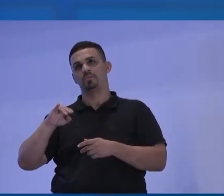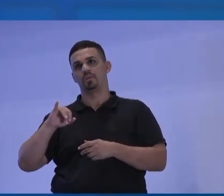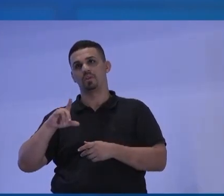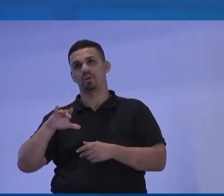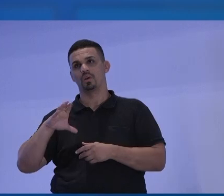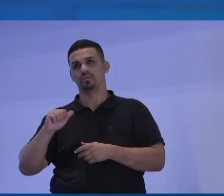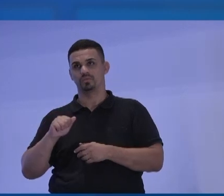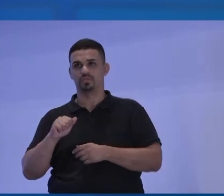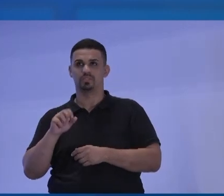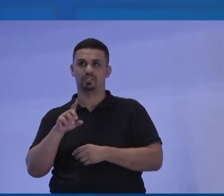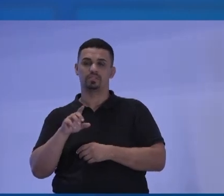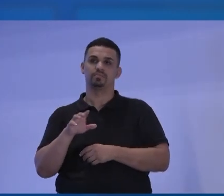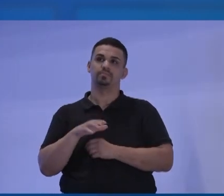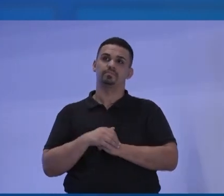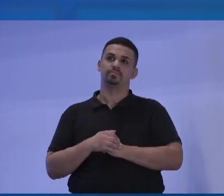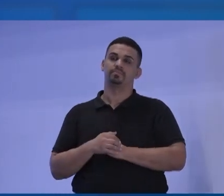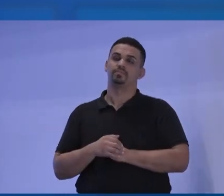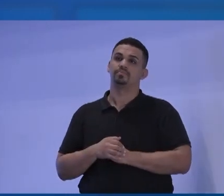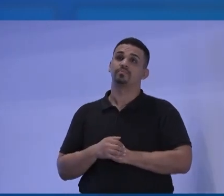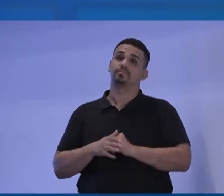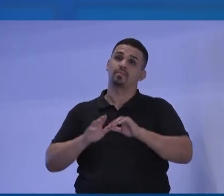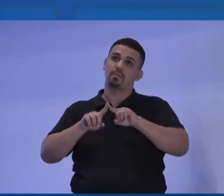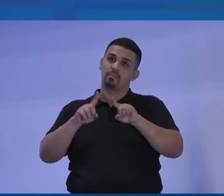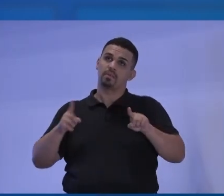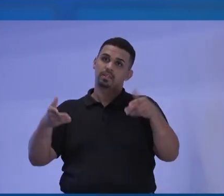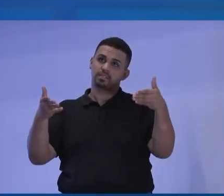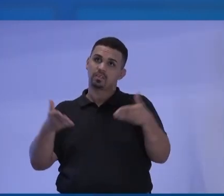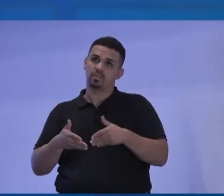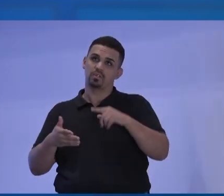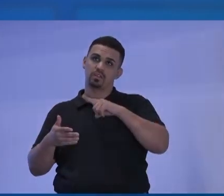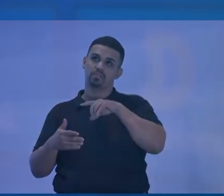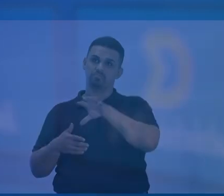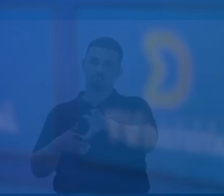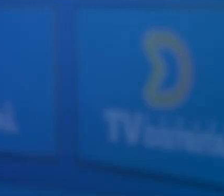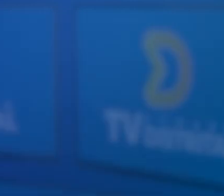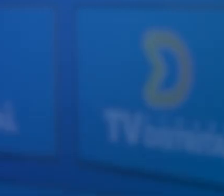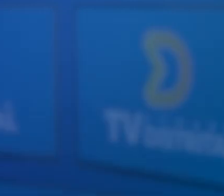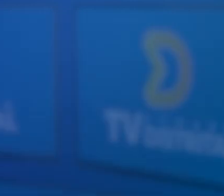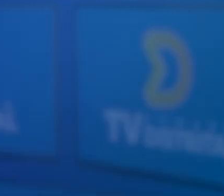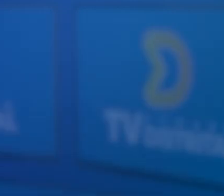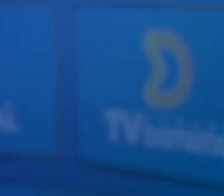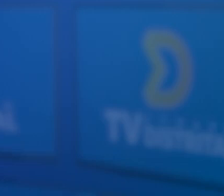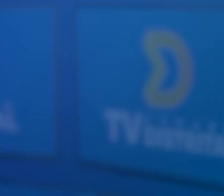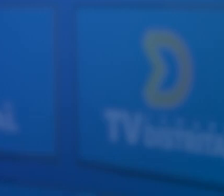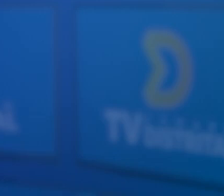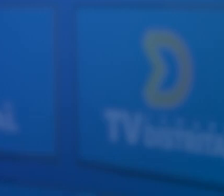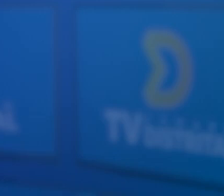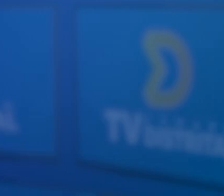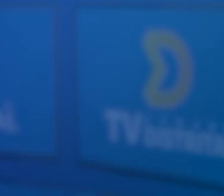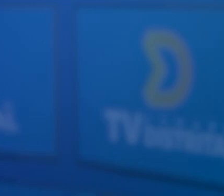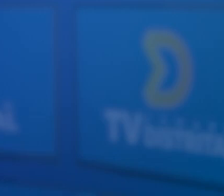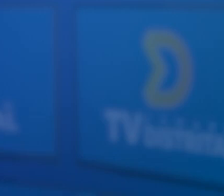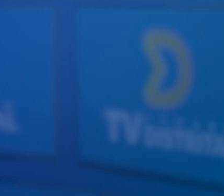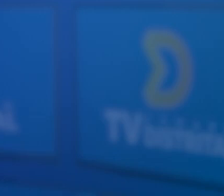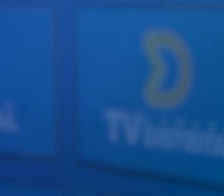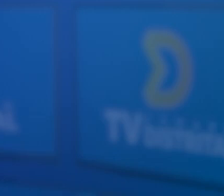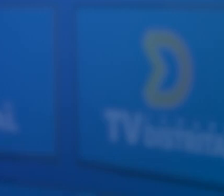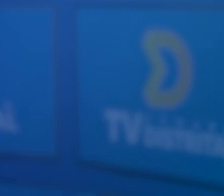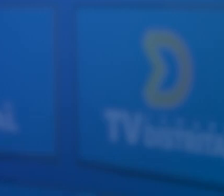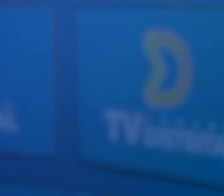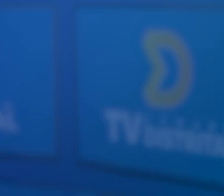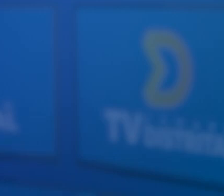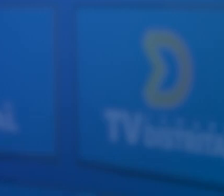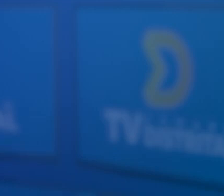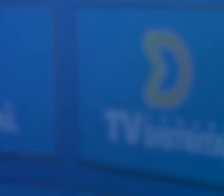território. E, atualmente, as regiões de saúde que têm o maior número de casos são a